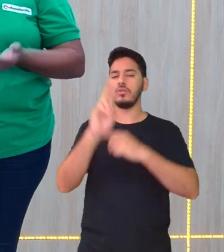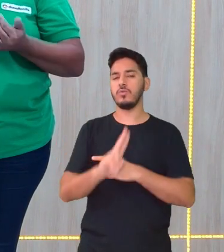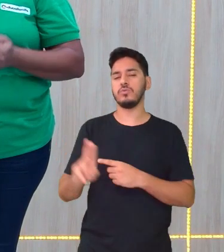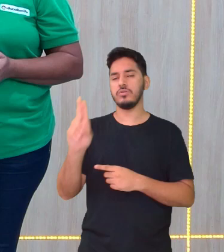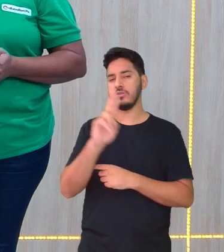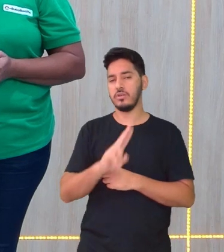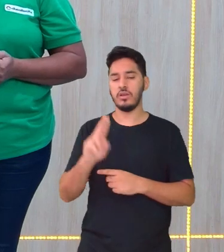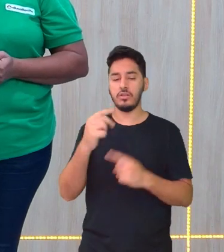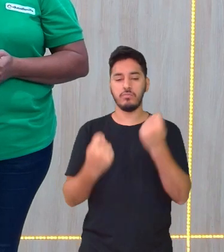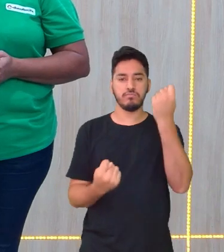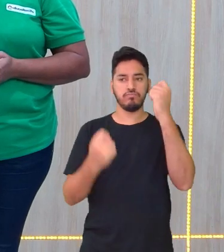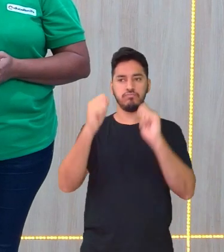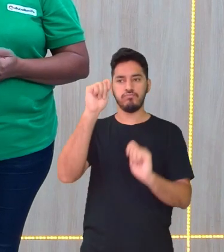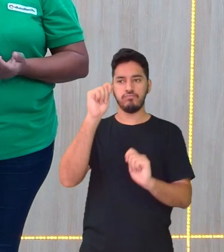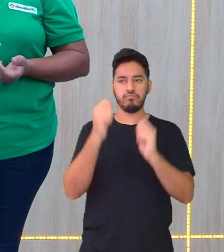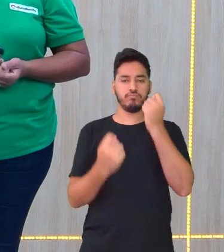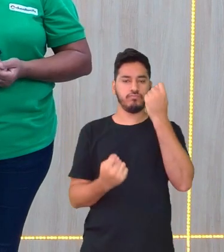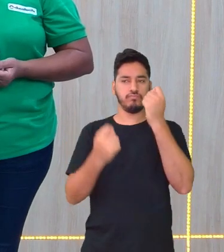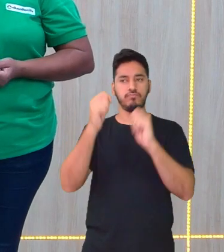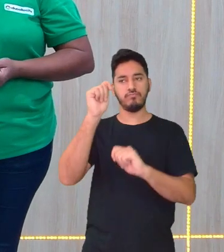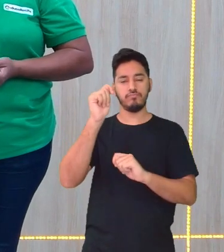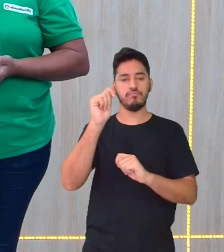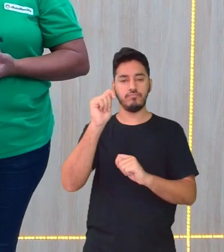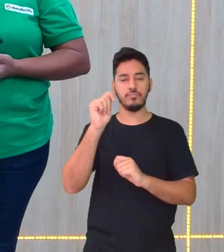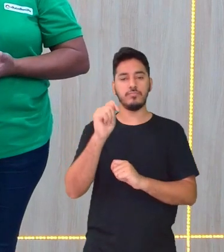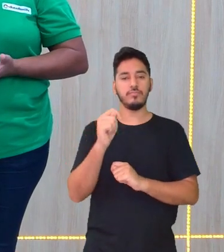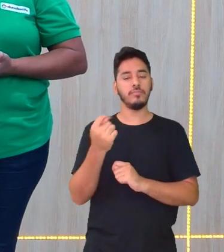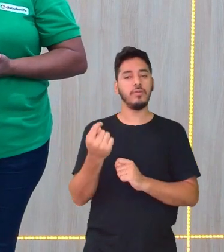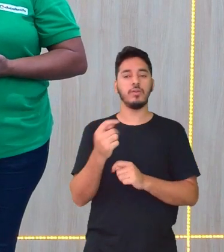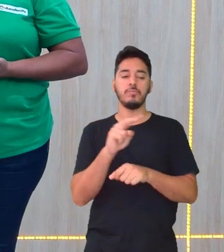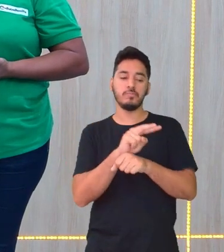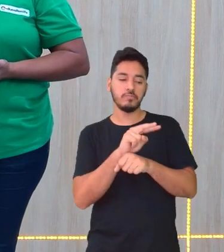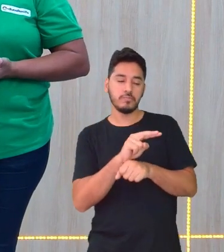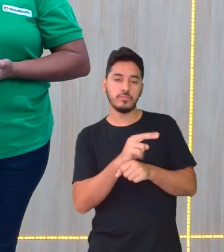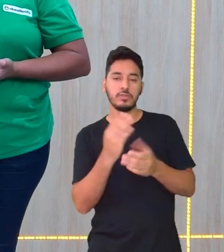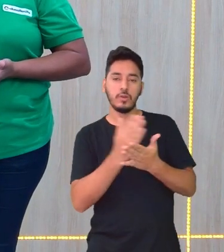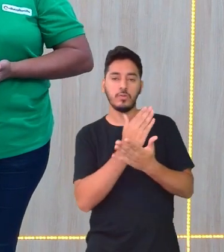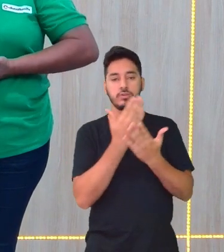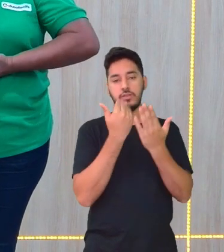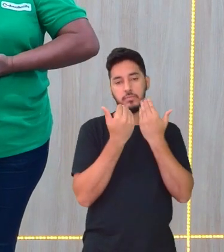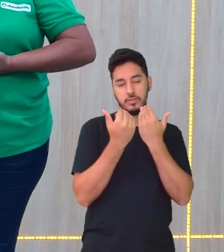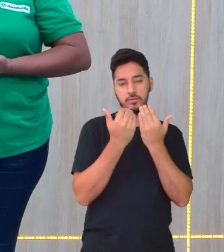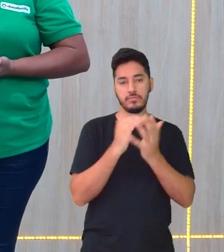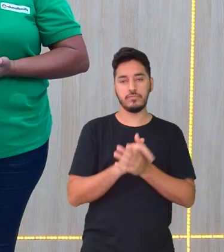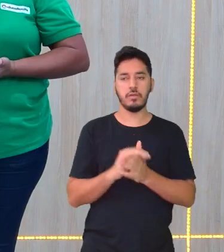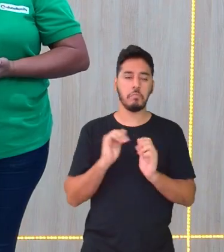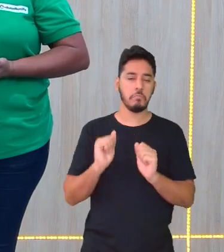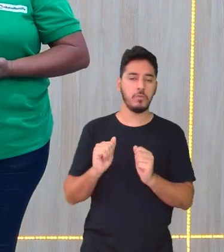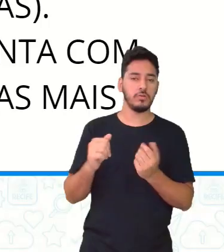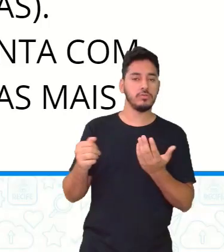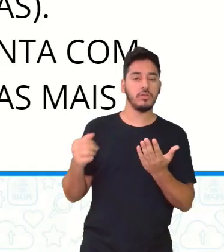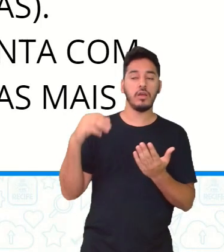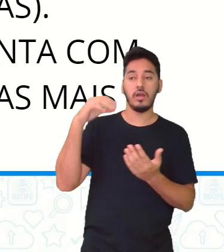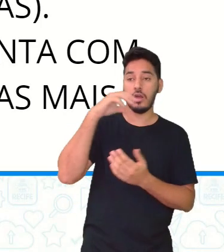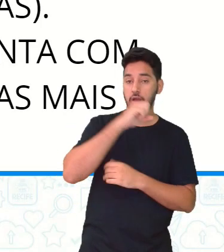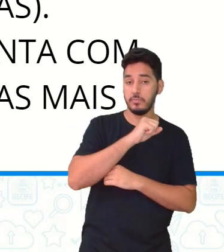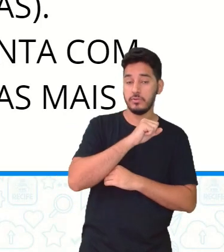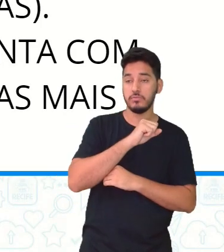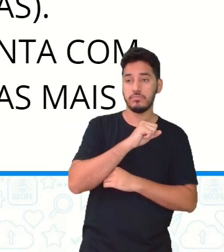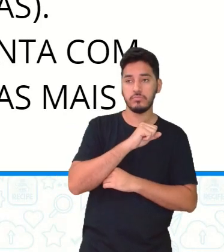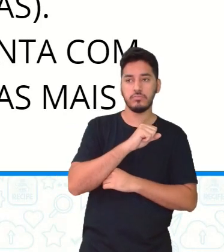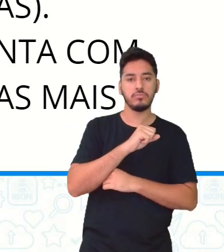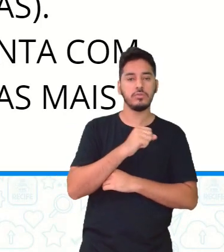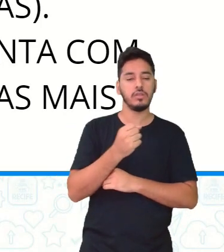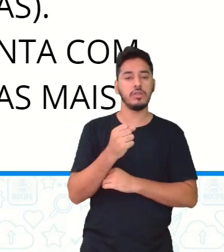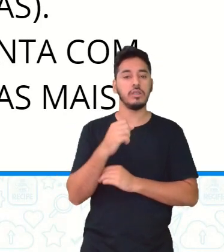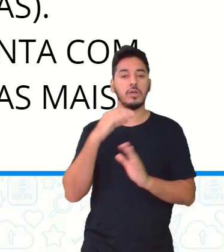utilizado nas indústrias para o tratamento de conservação de alguns alimentos. Então, pode ser feito de maneira rápida, através de